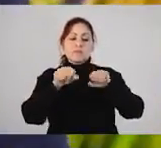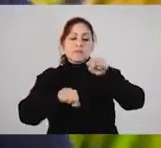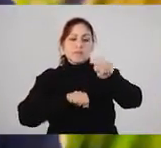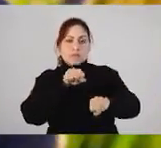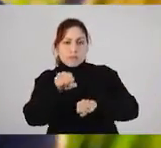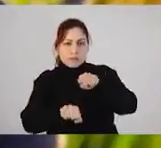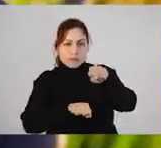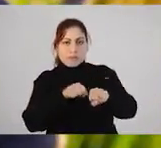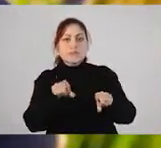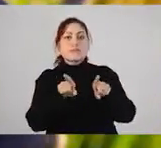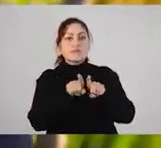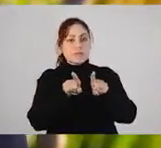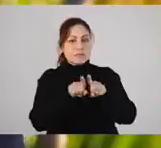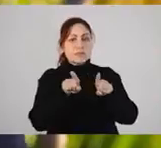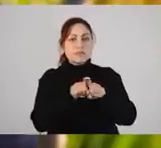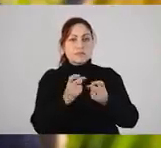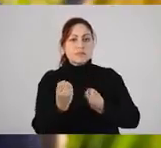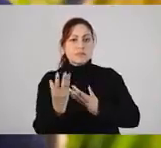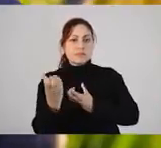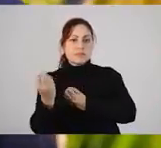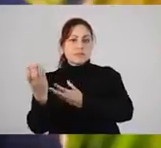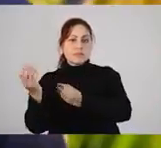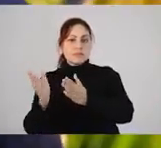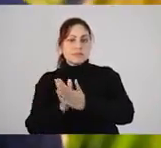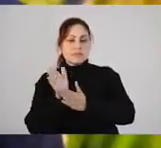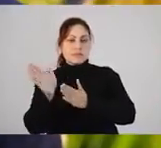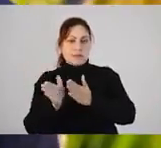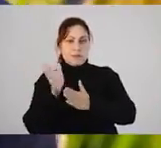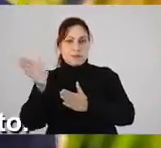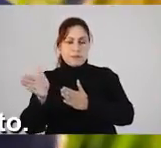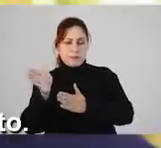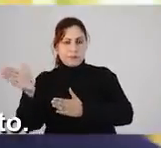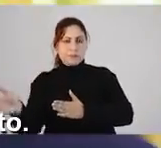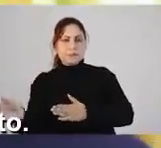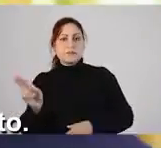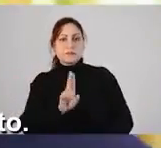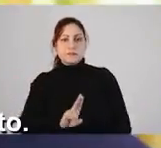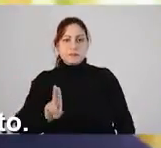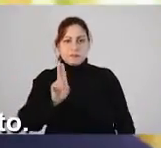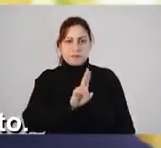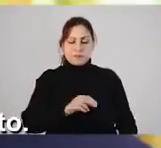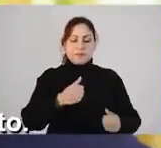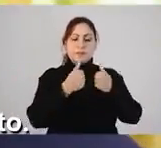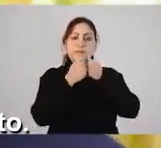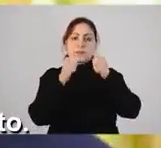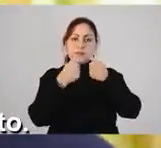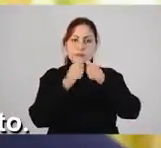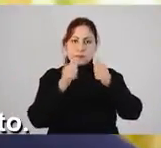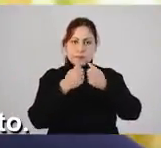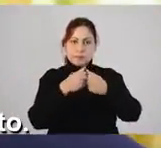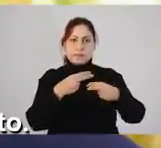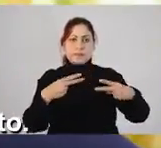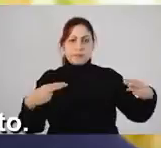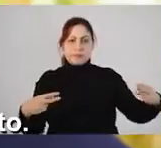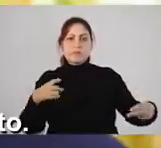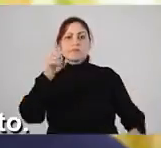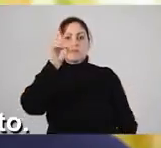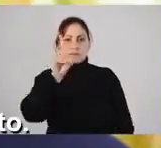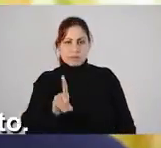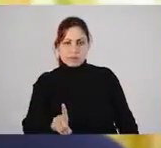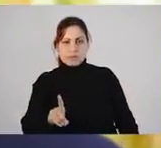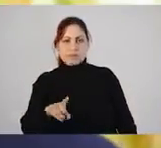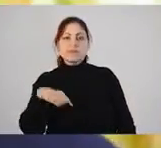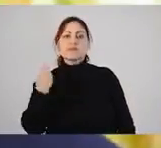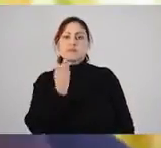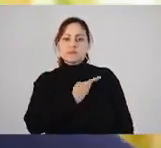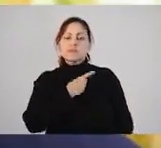ônibus, as ciclovias e também a utilização da nossa linha férrea. O transporte coletivo e o deslocamento em Sorocaba é um